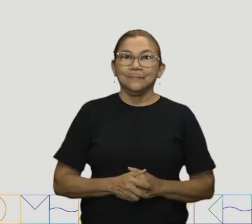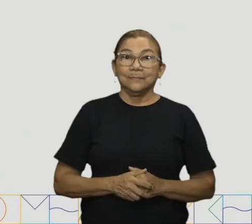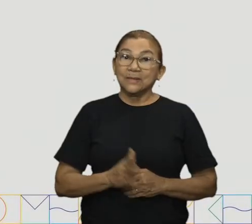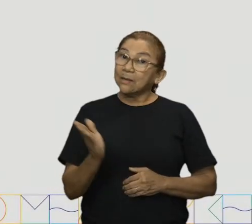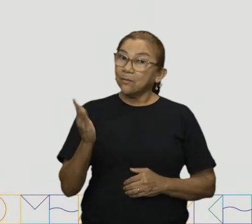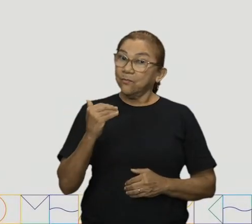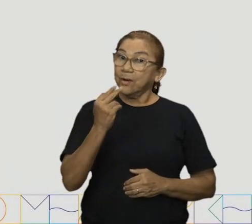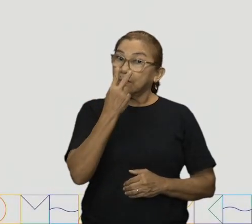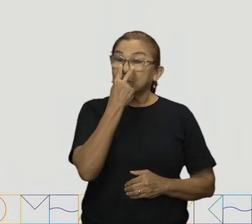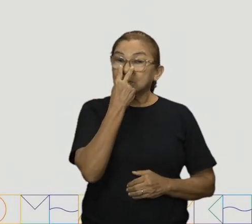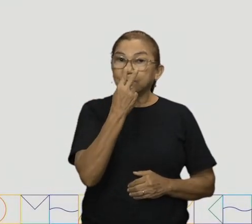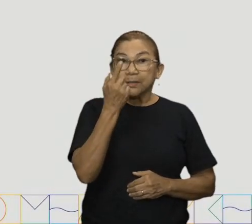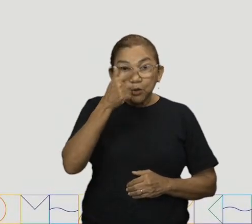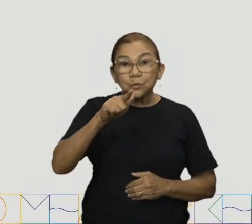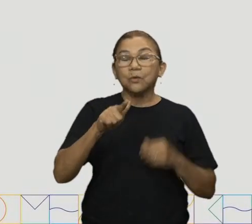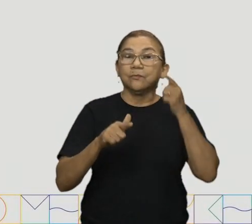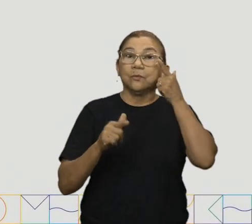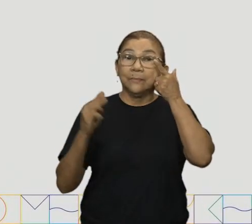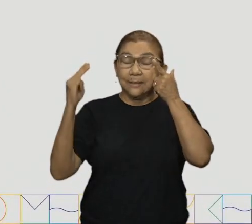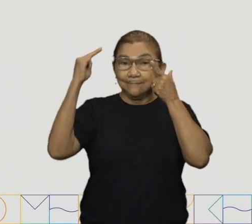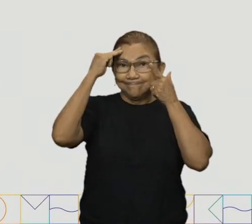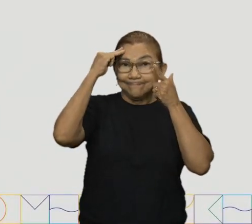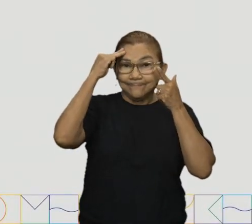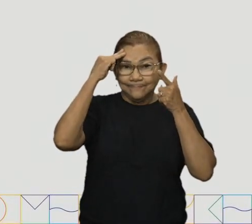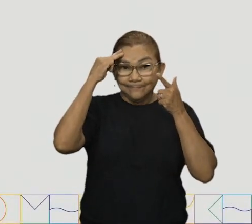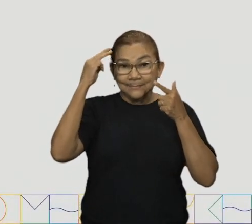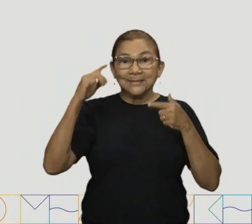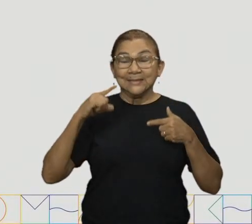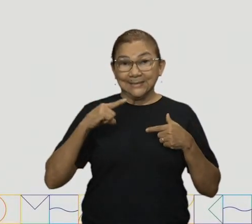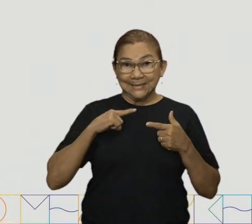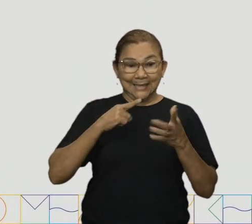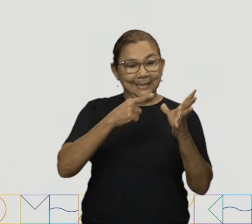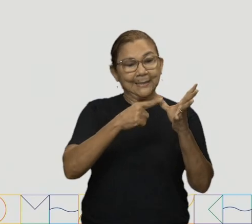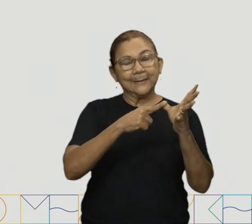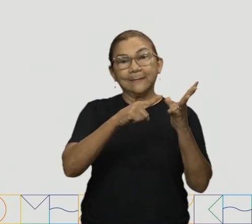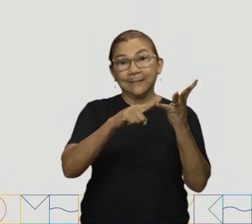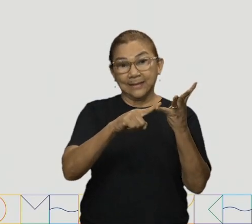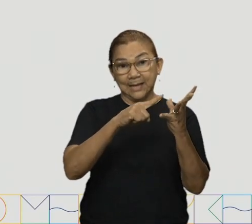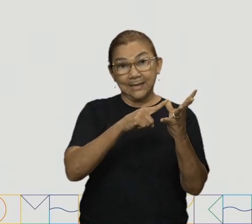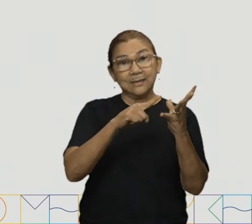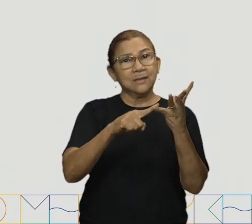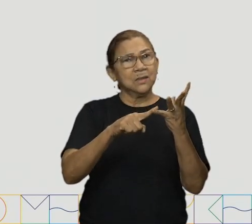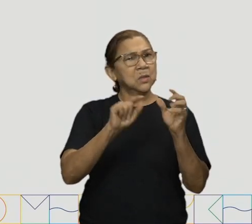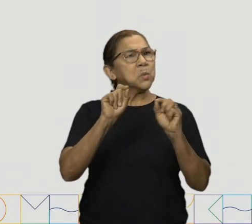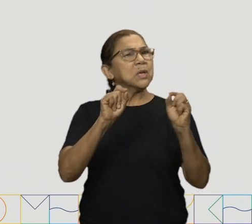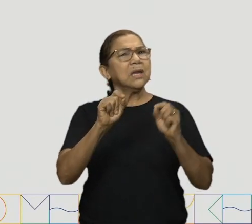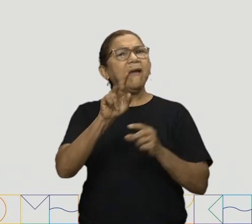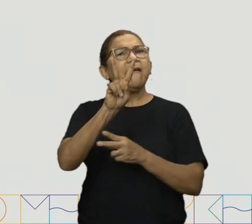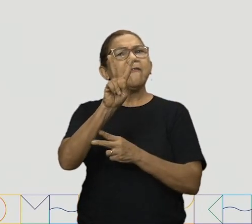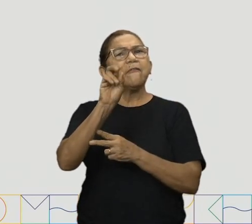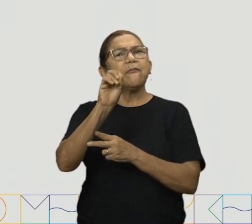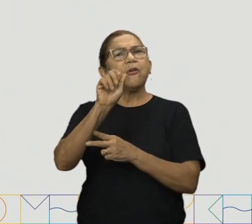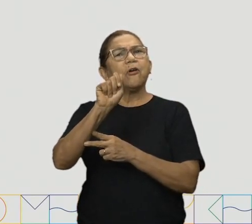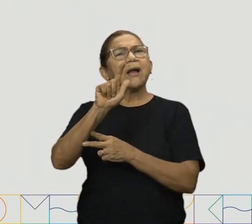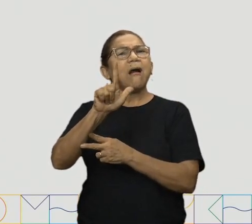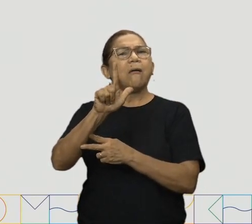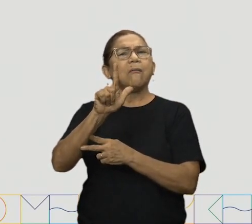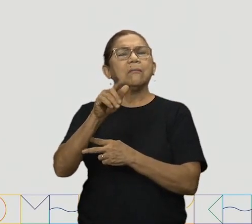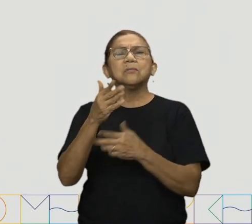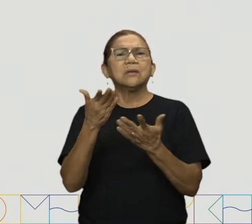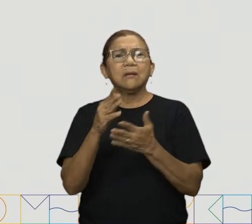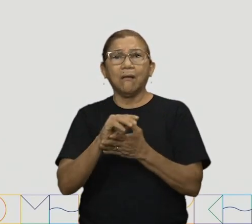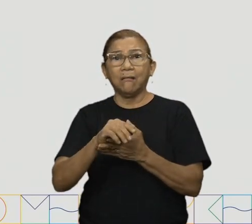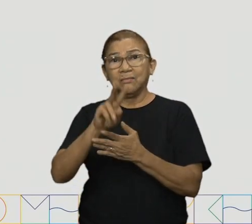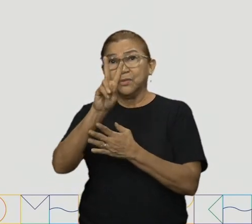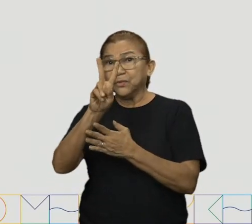Vamos revisar os conteúdos. Eu tenho aqui as vogais. O que são as vogais? Eu até conversei com vocês sobre isso, mas a